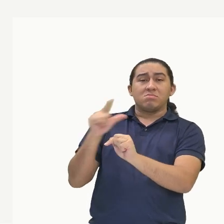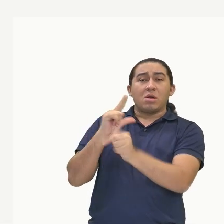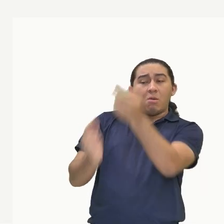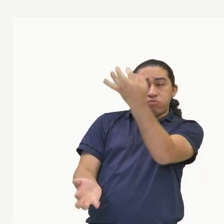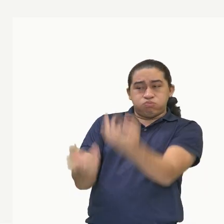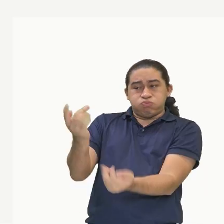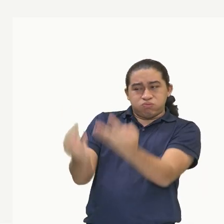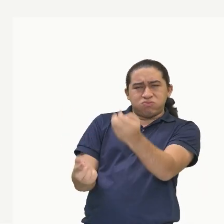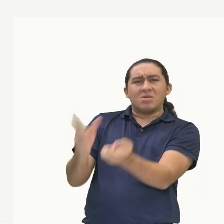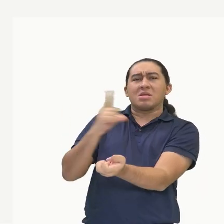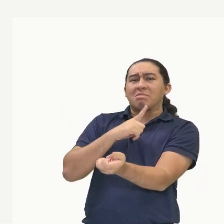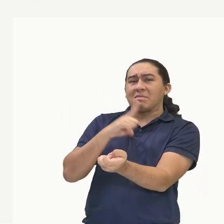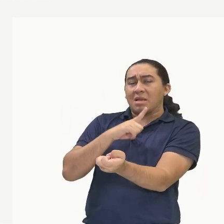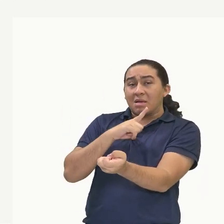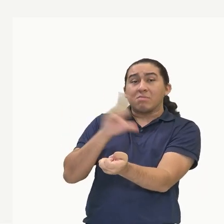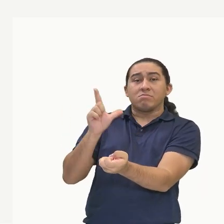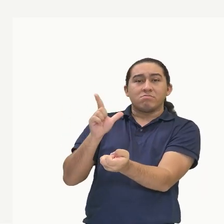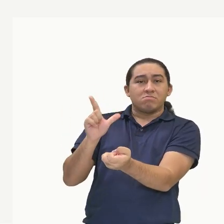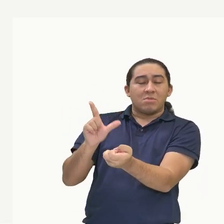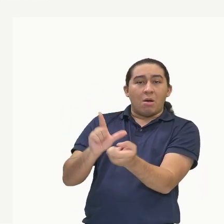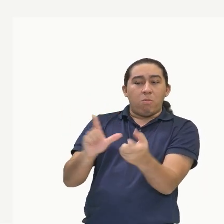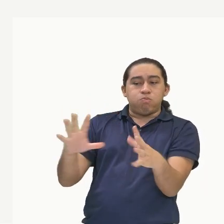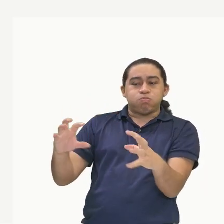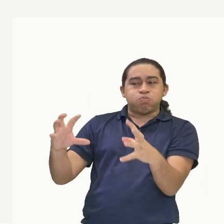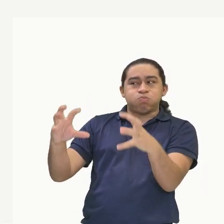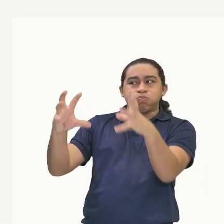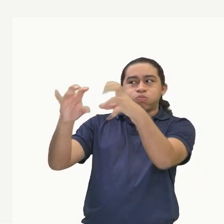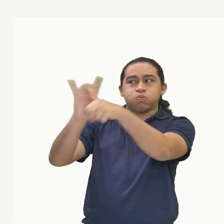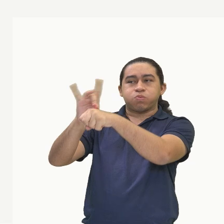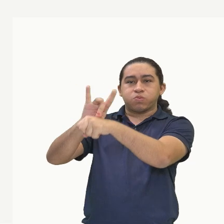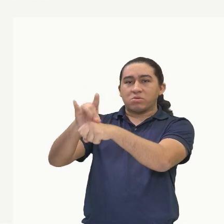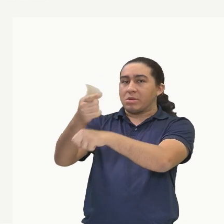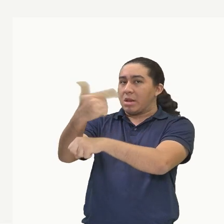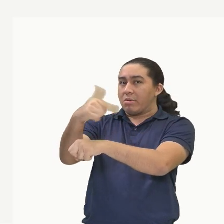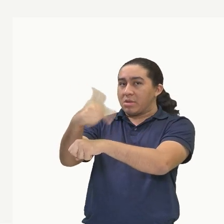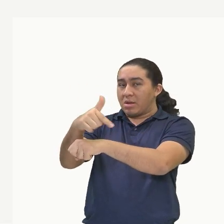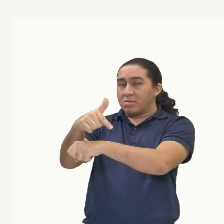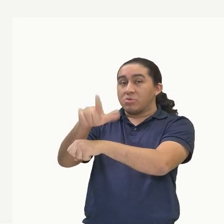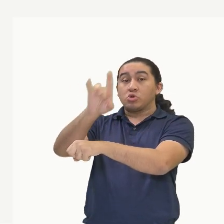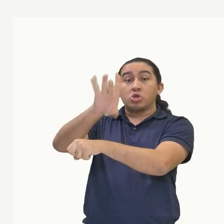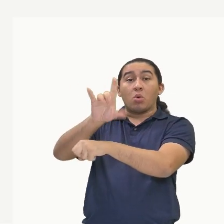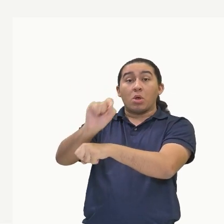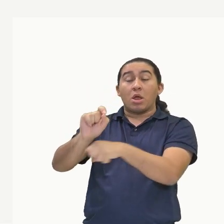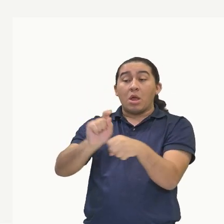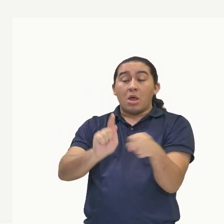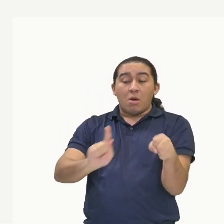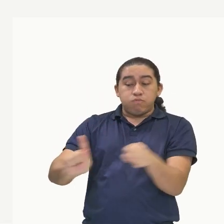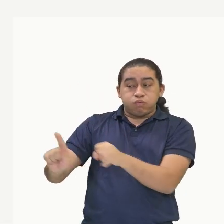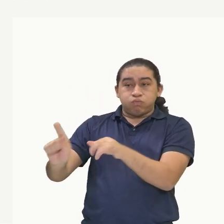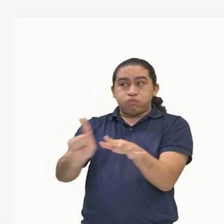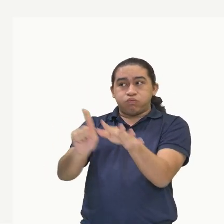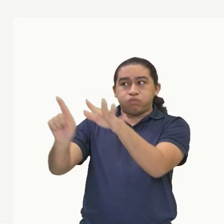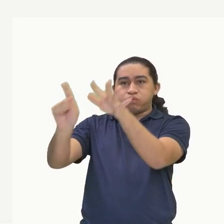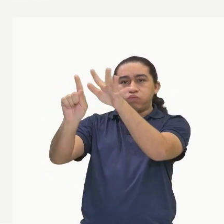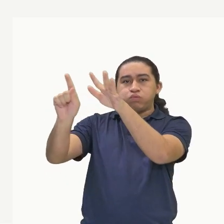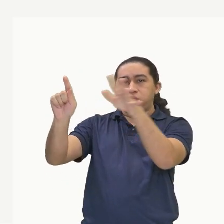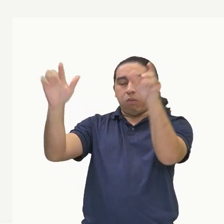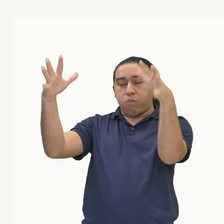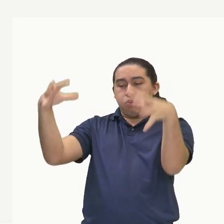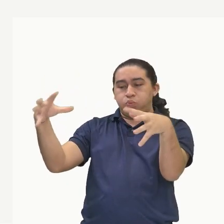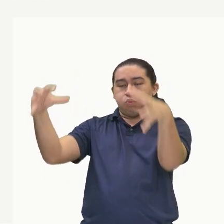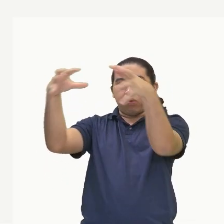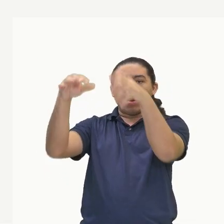fumaça, tá? Ela sai como vapor, tudo bem? Então é muito importante você entender isso. Ah, então, professor, toda queima libera